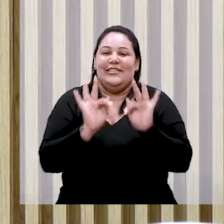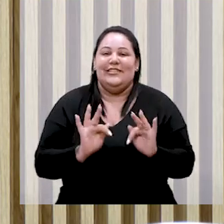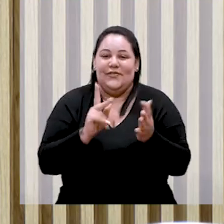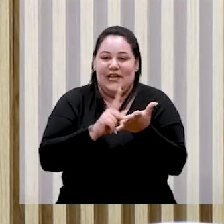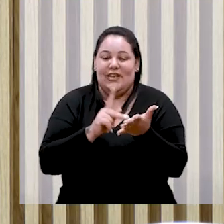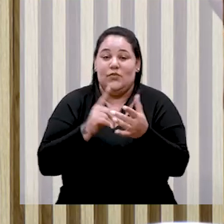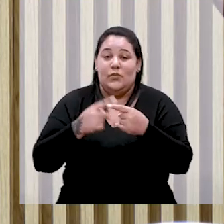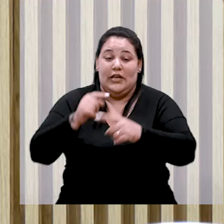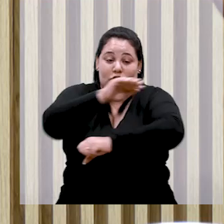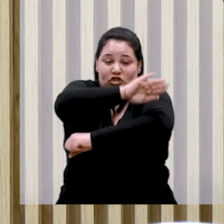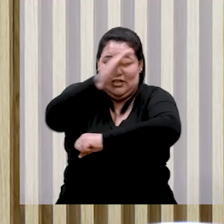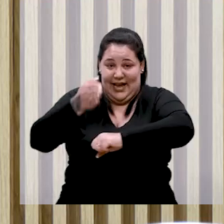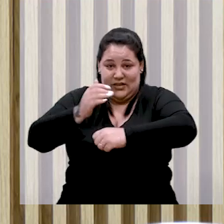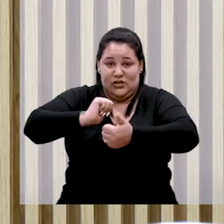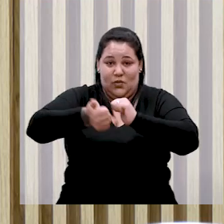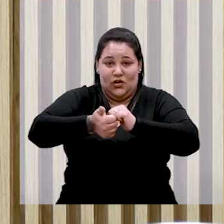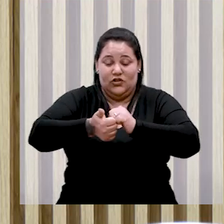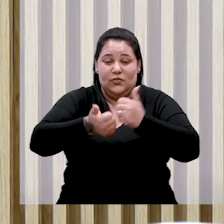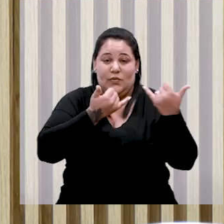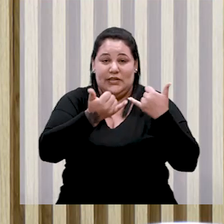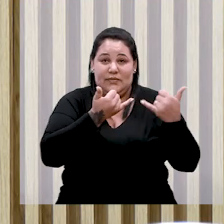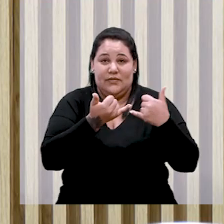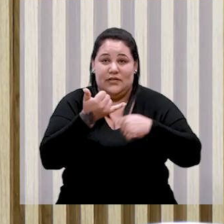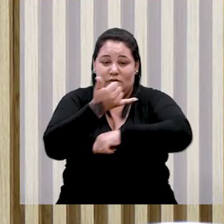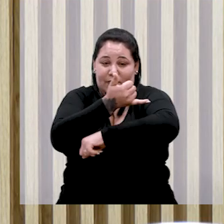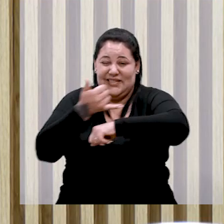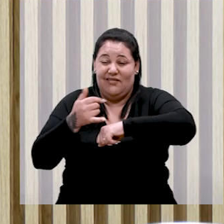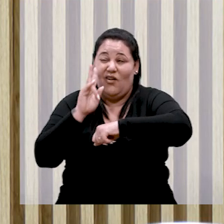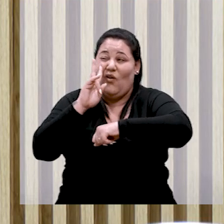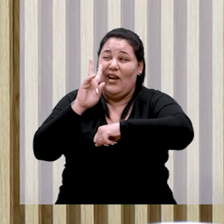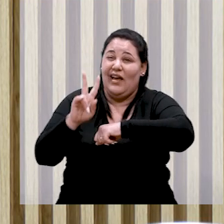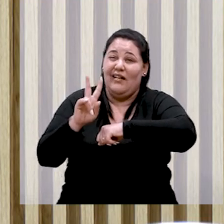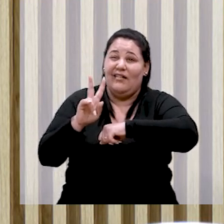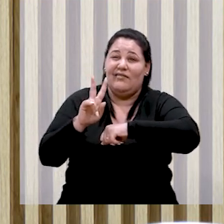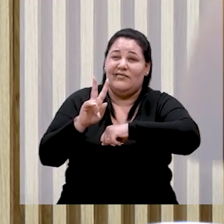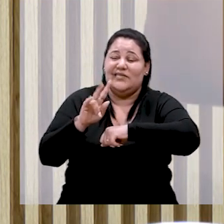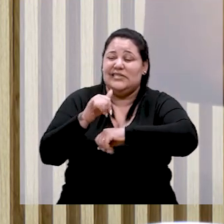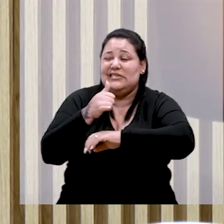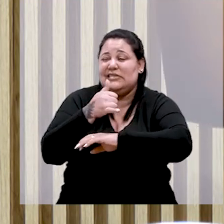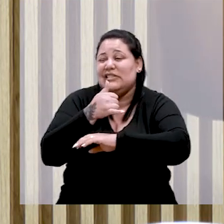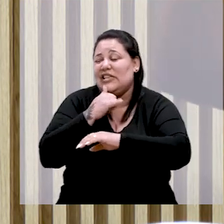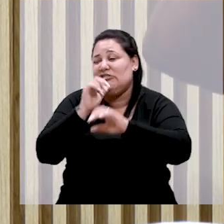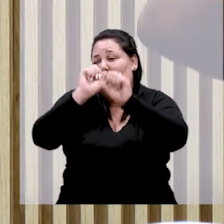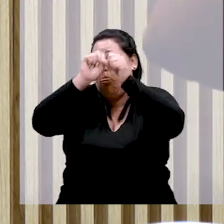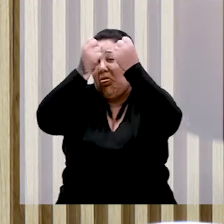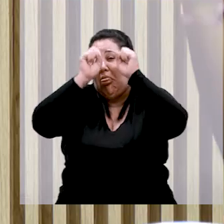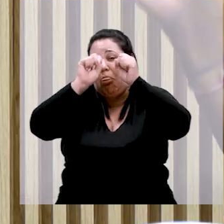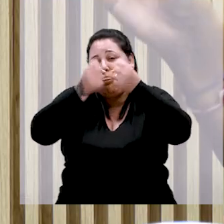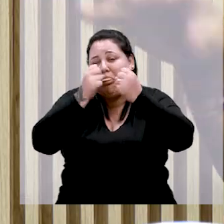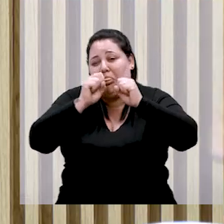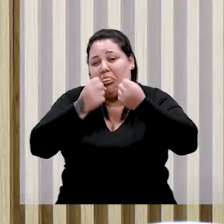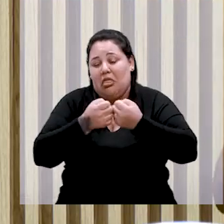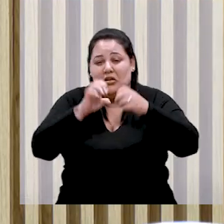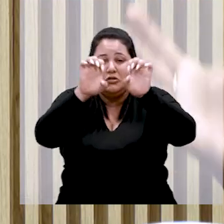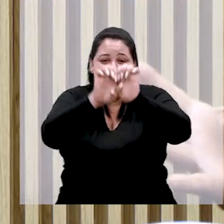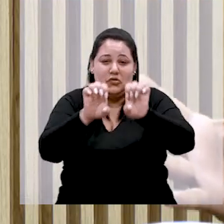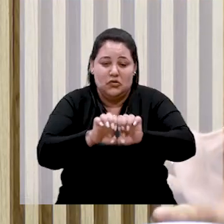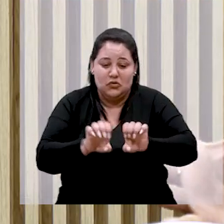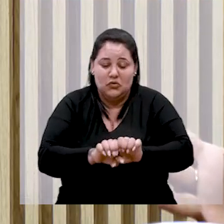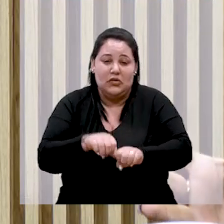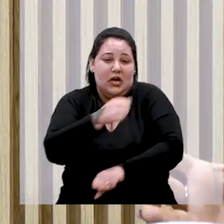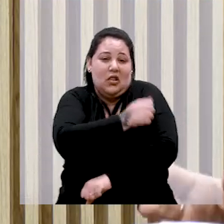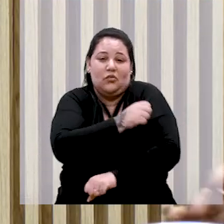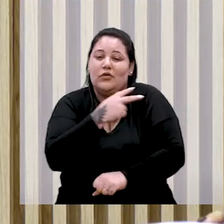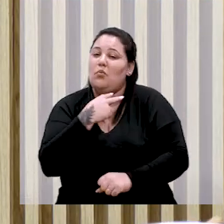assim, porque o ginásio, por exemplo, né, que a gente passava ali na frente, chegava a dar dó, quebrado, estrutura que os alunos não